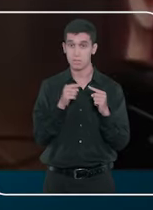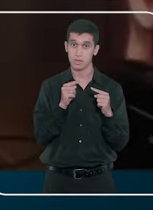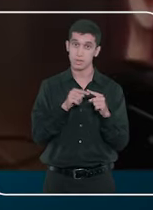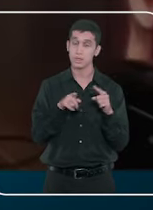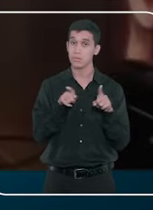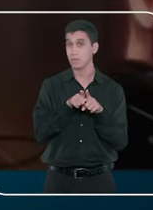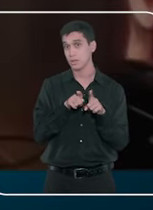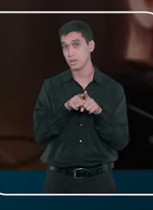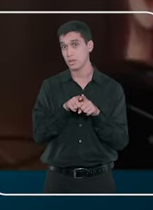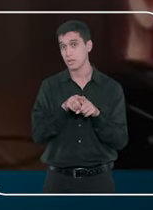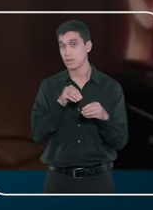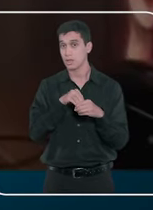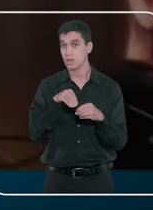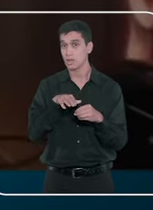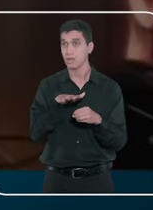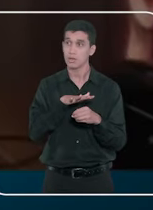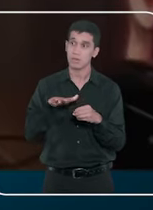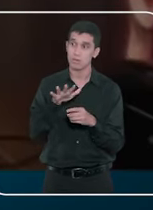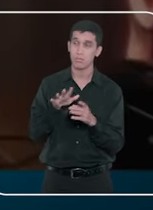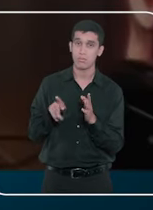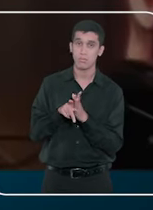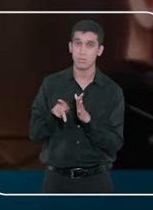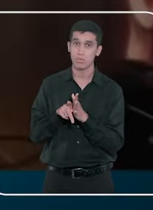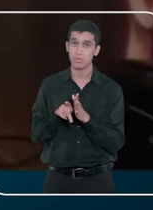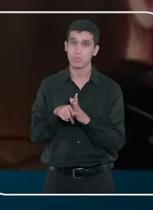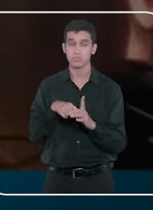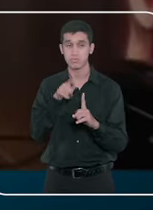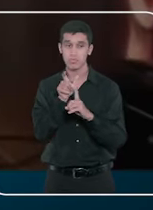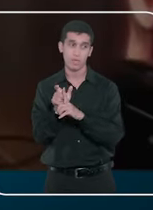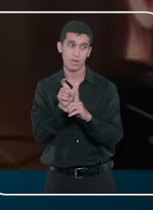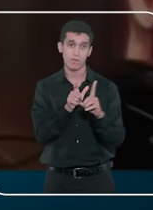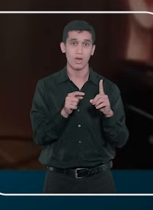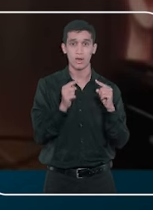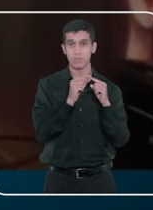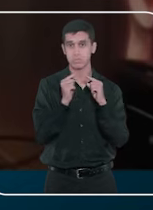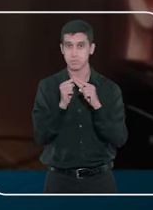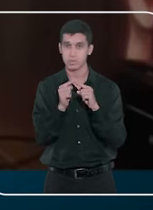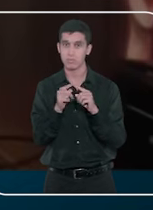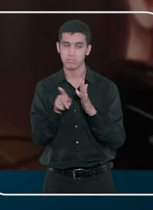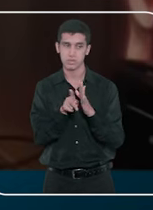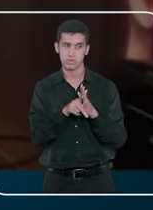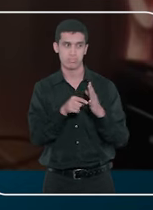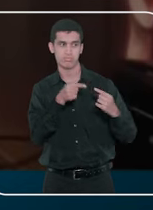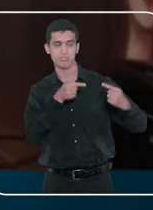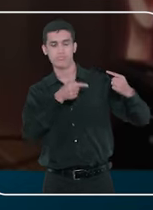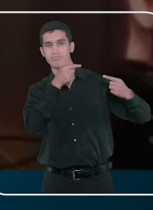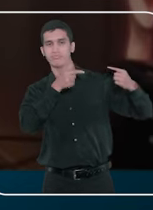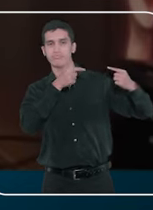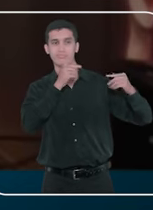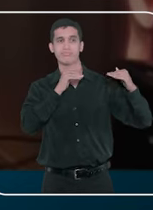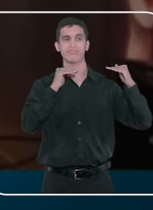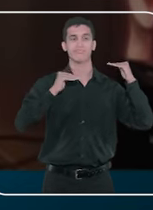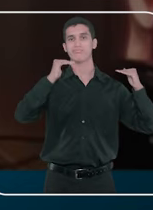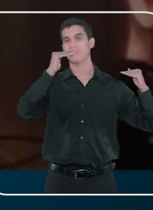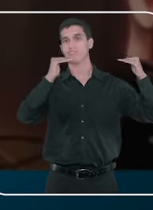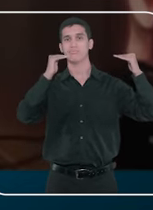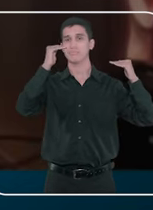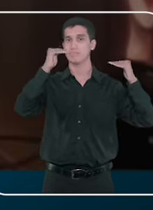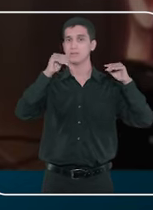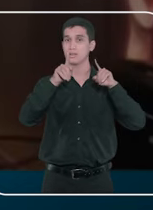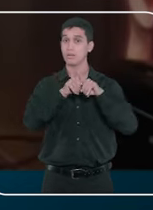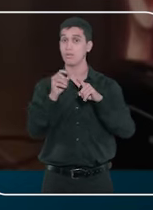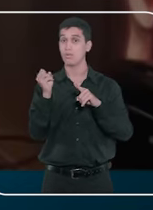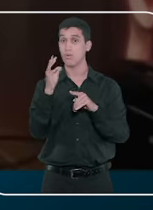também nas posturas, nas condutas relacionadas à concorrência e, mais recentemente,